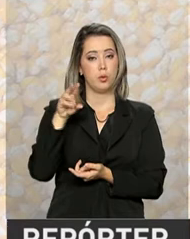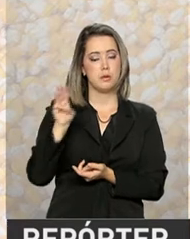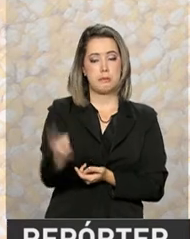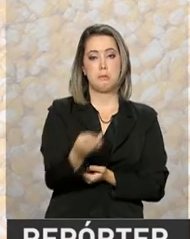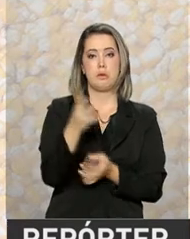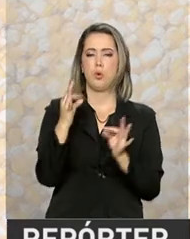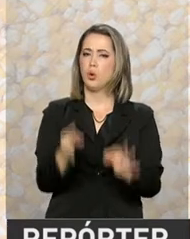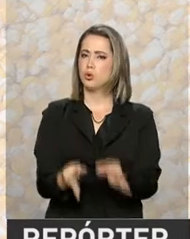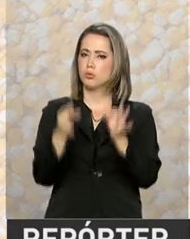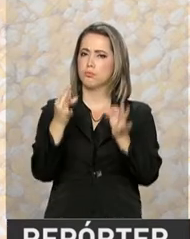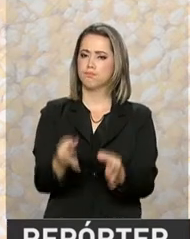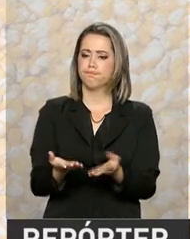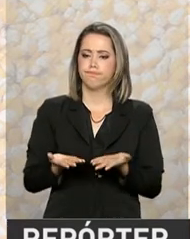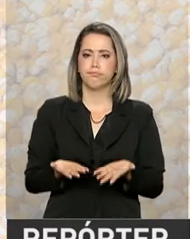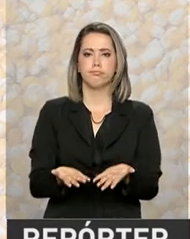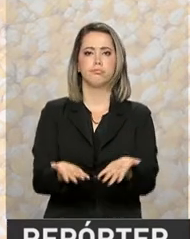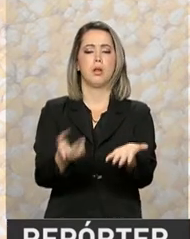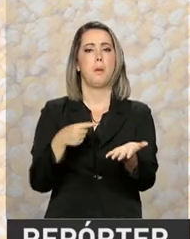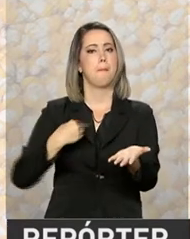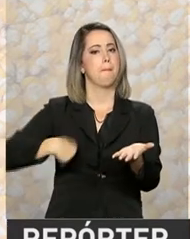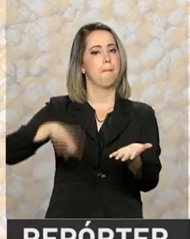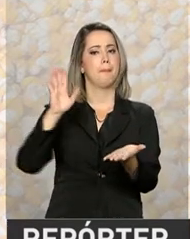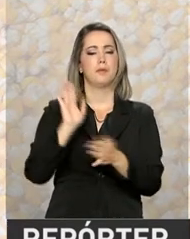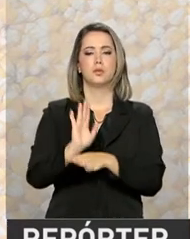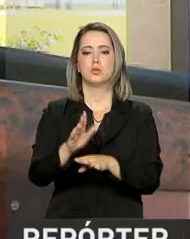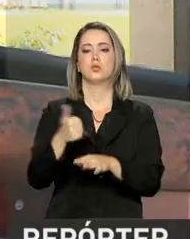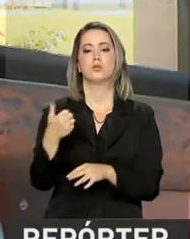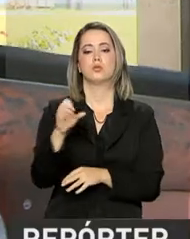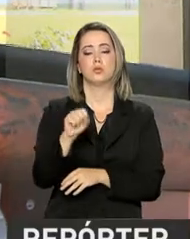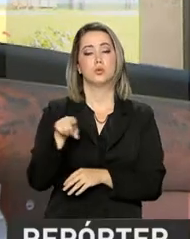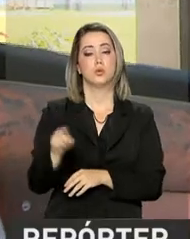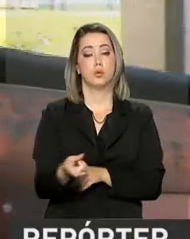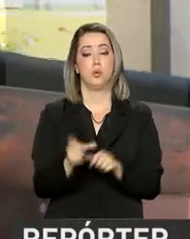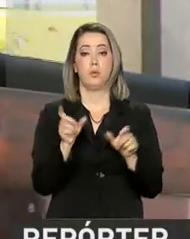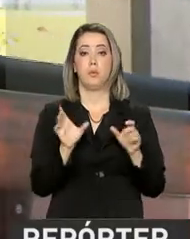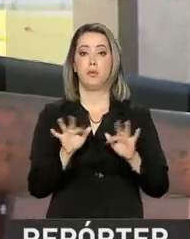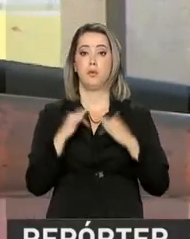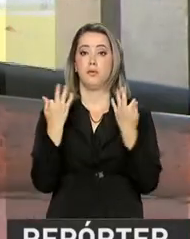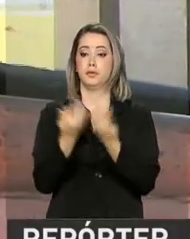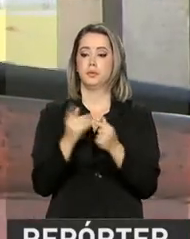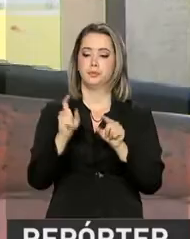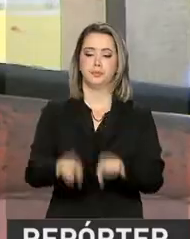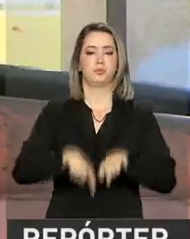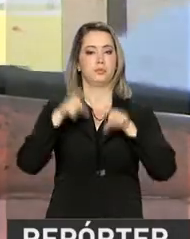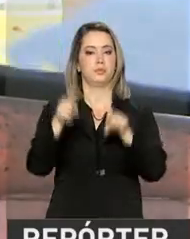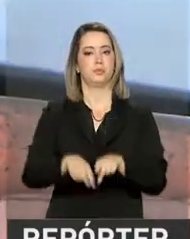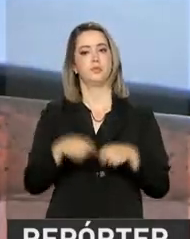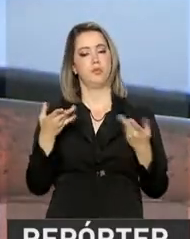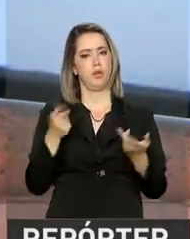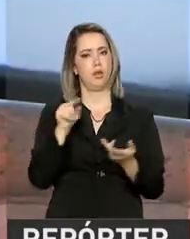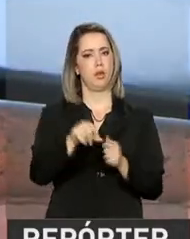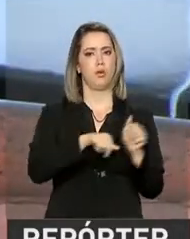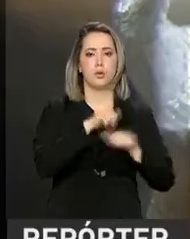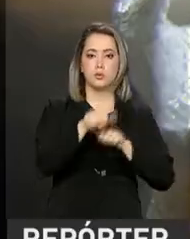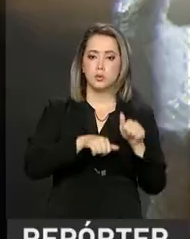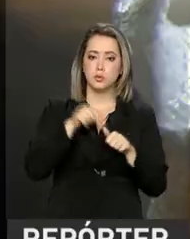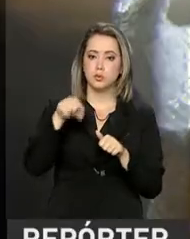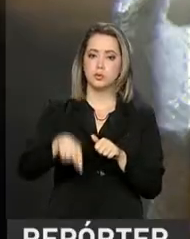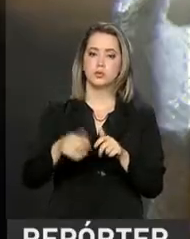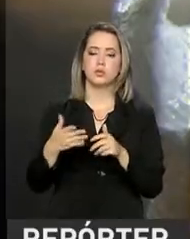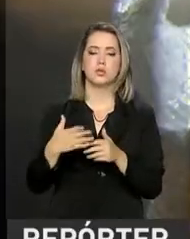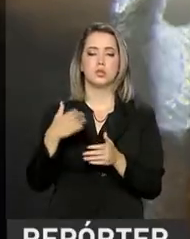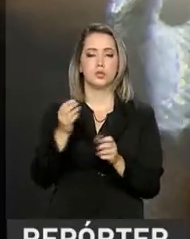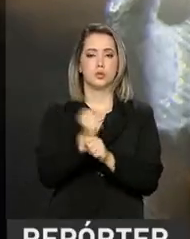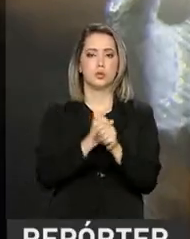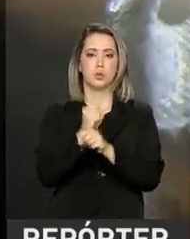e atendidos mais de 18 mil pequenos criadores e o programa de vendas em balcão teve mudanças este ano para